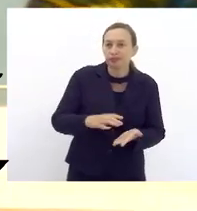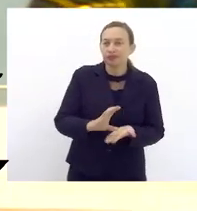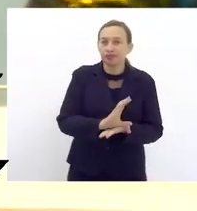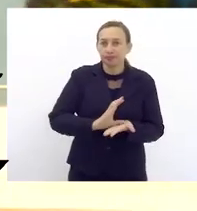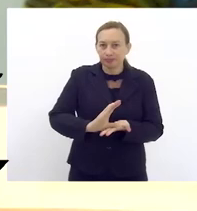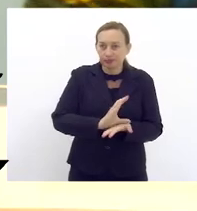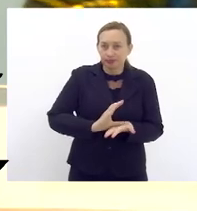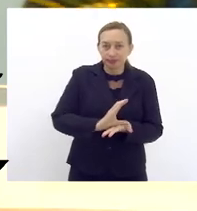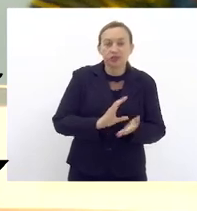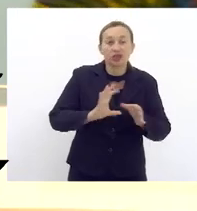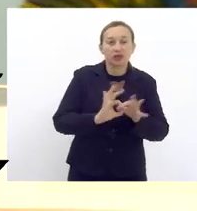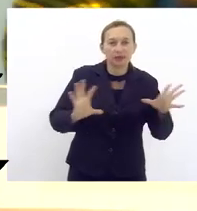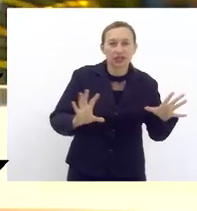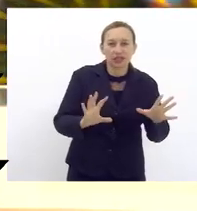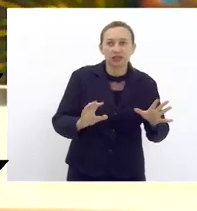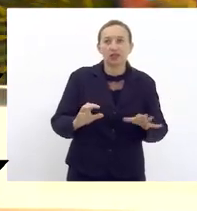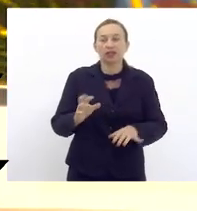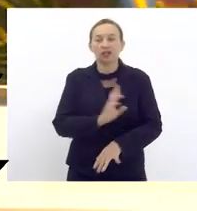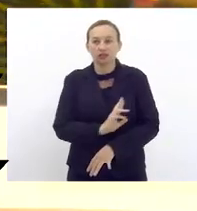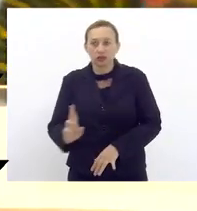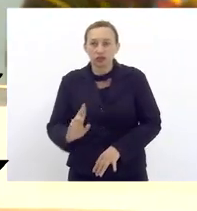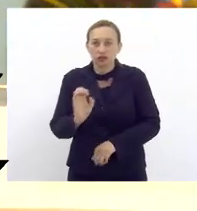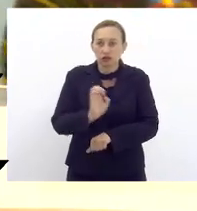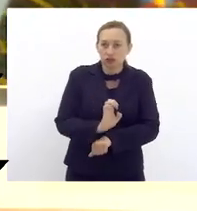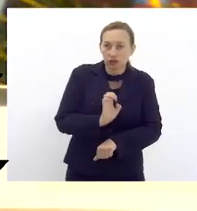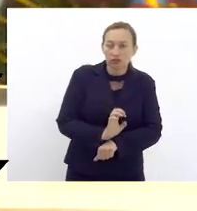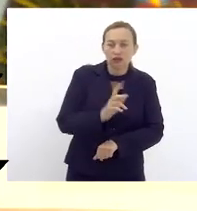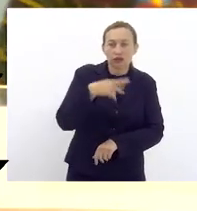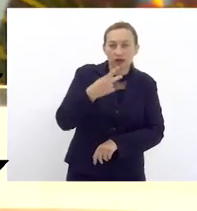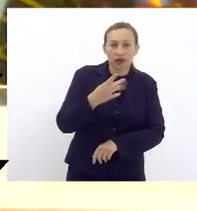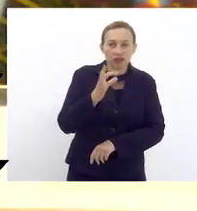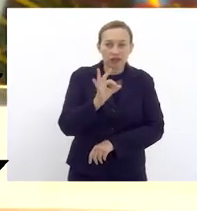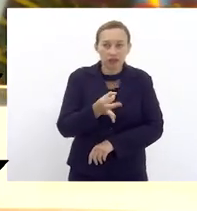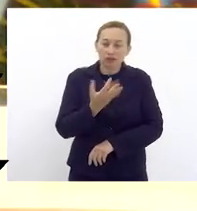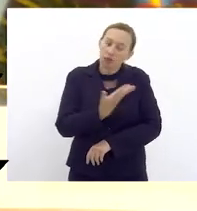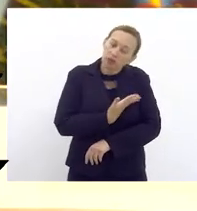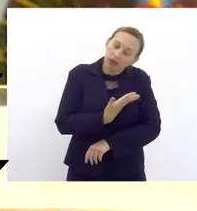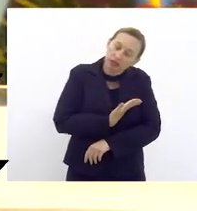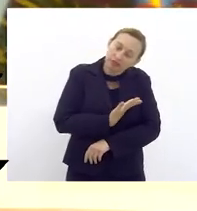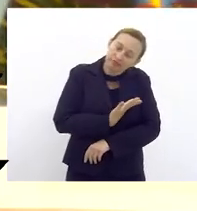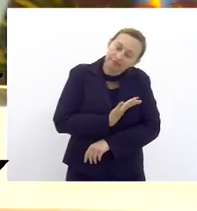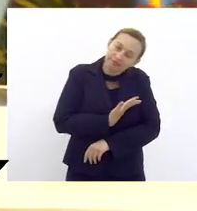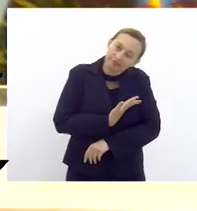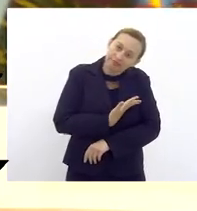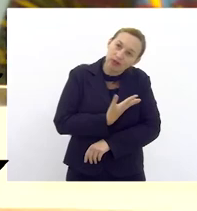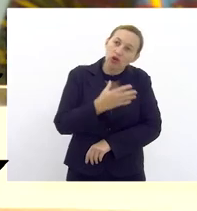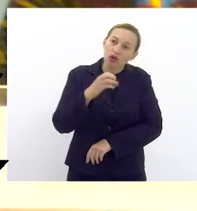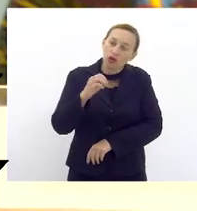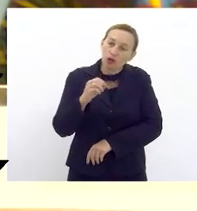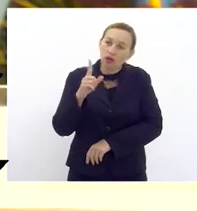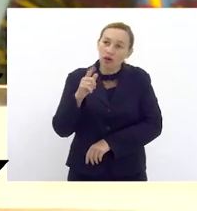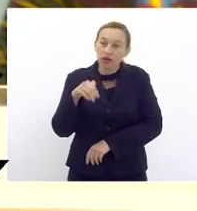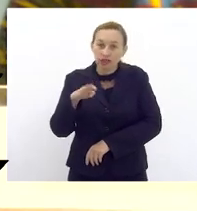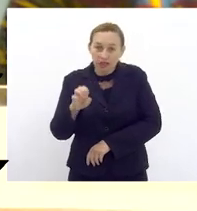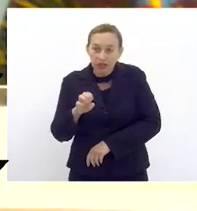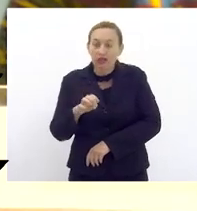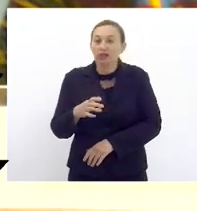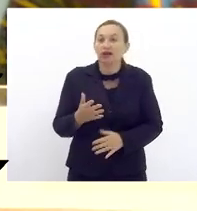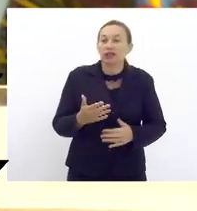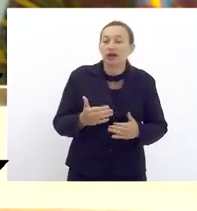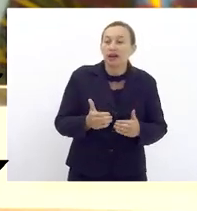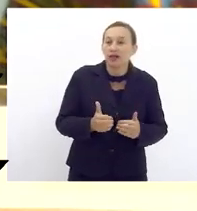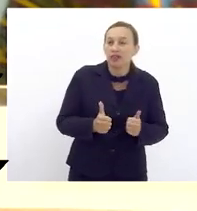de liberdade religiosa do estado e aí eu vou falar que especificamente do meu amigo do meu companheiro og que tá à frente dessa